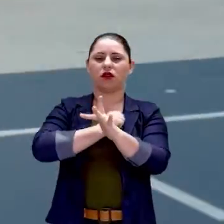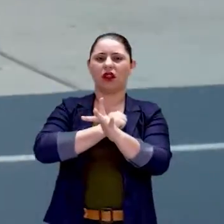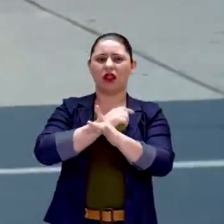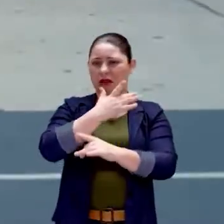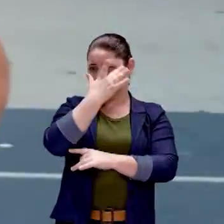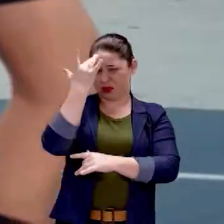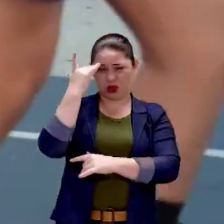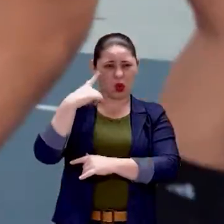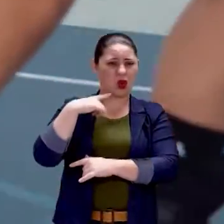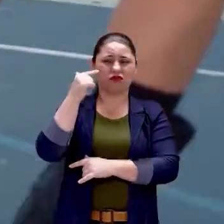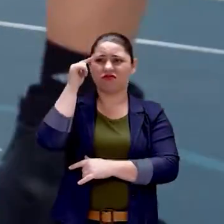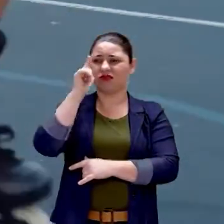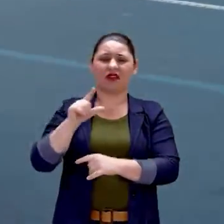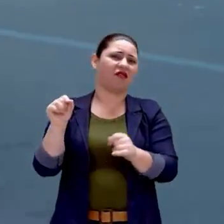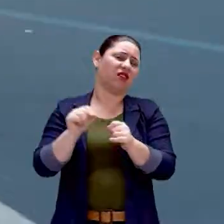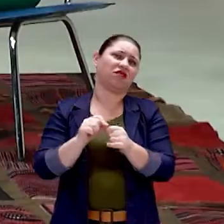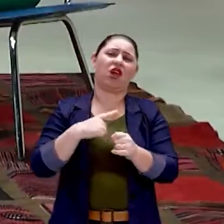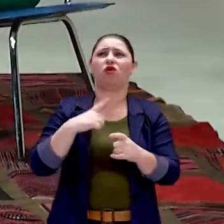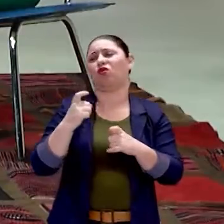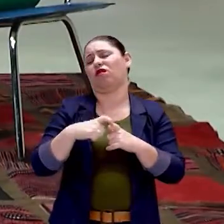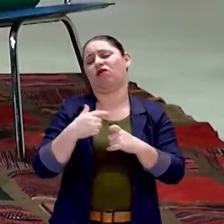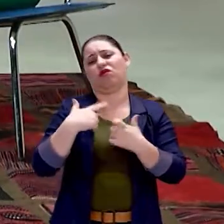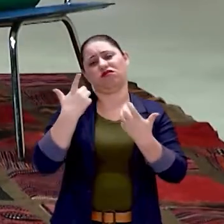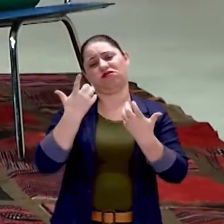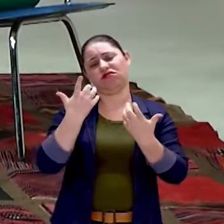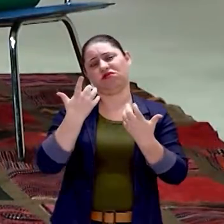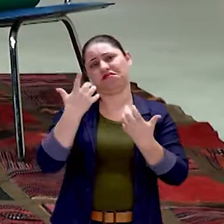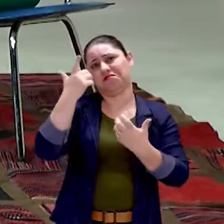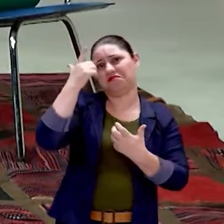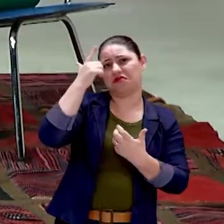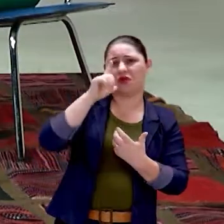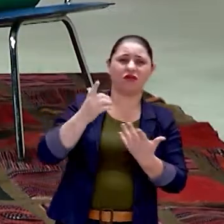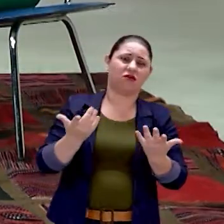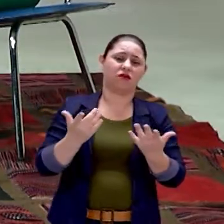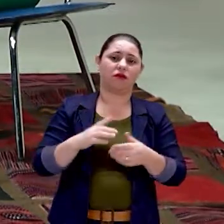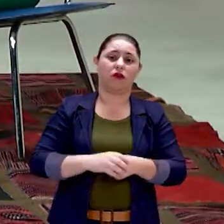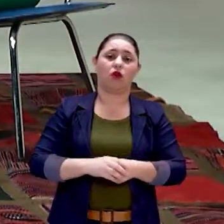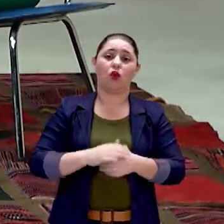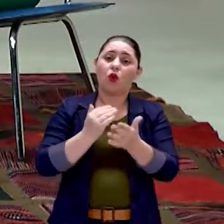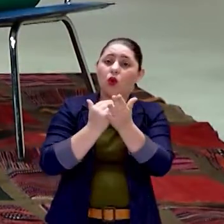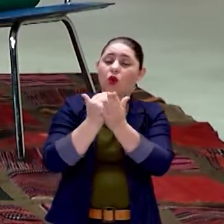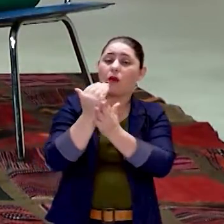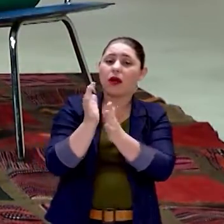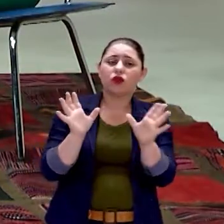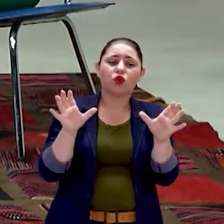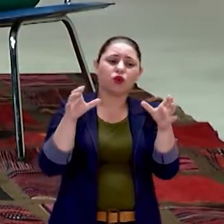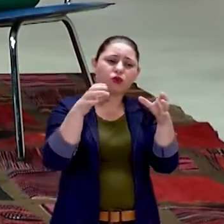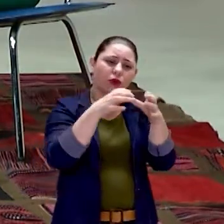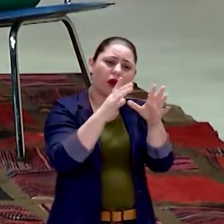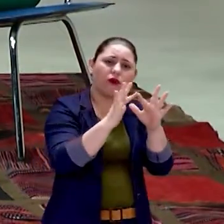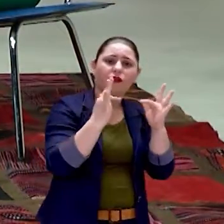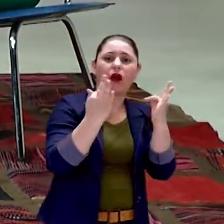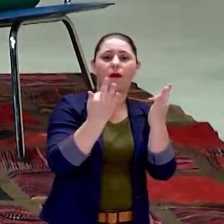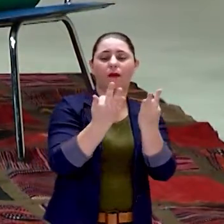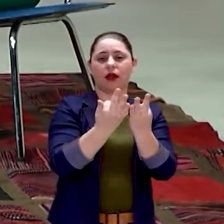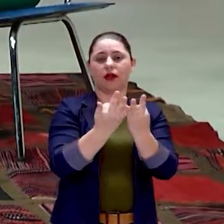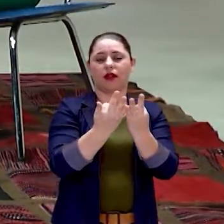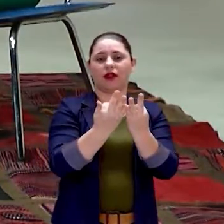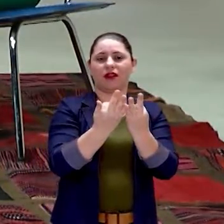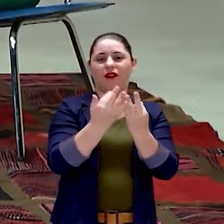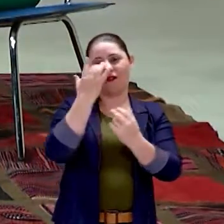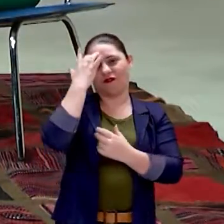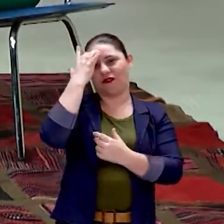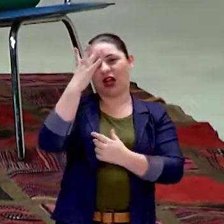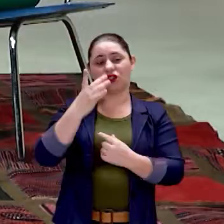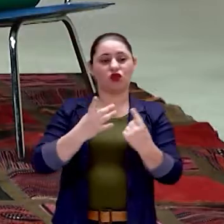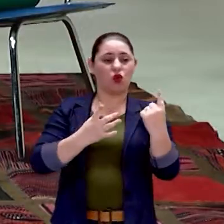gente que não consegue fazer, aí fala para mim, doutor, mas eu não consigo fazer. Então vamos começar com esporte em conjunto, em família, que fica